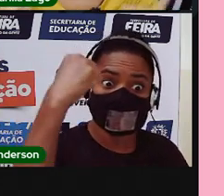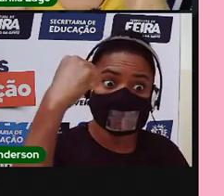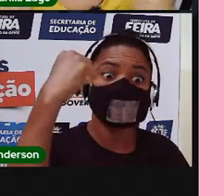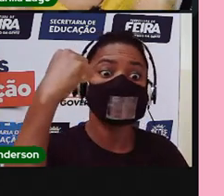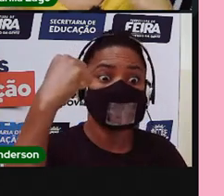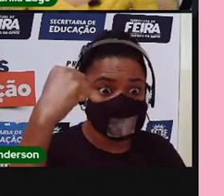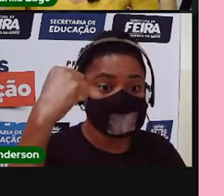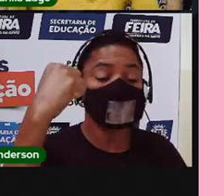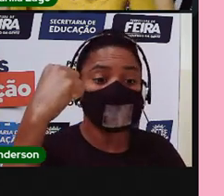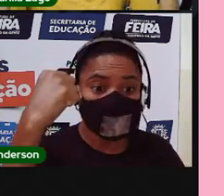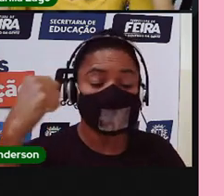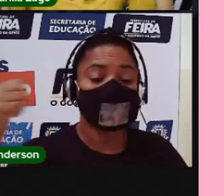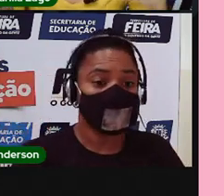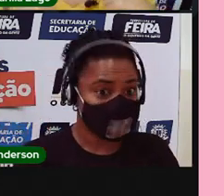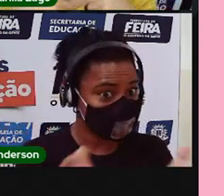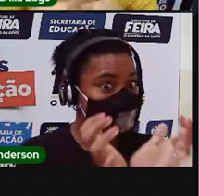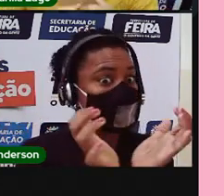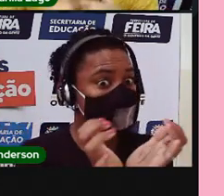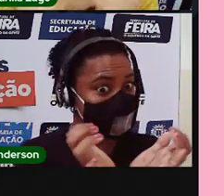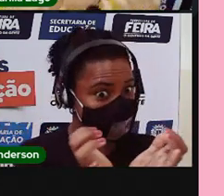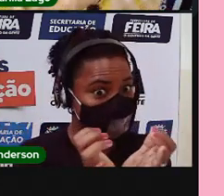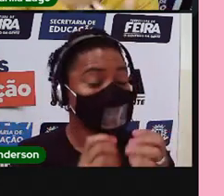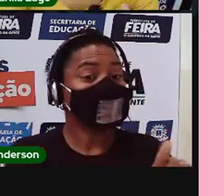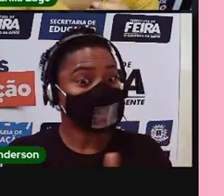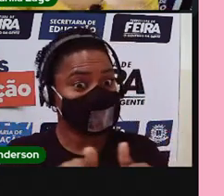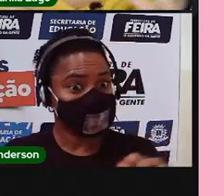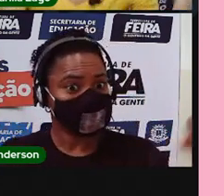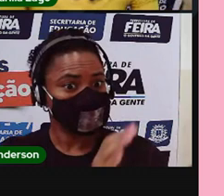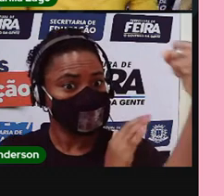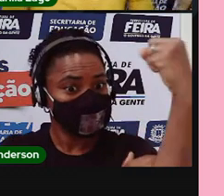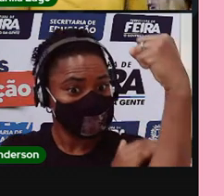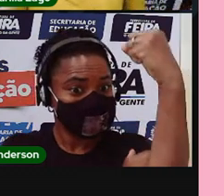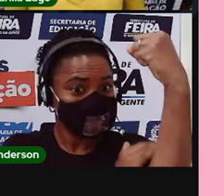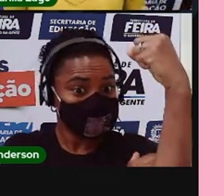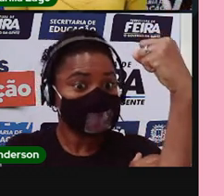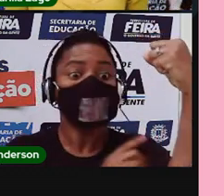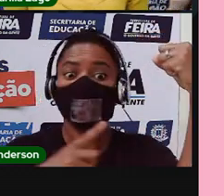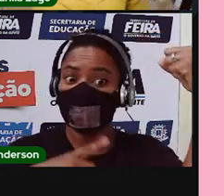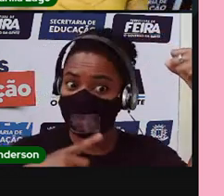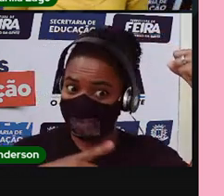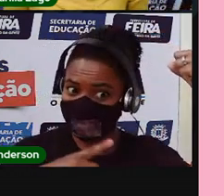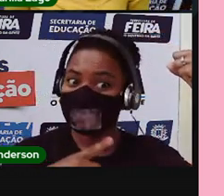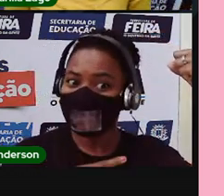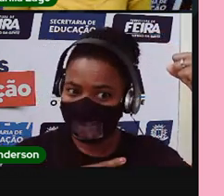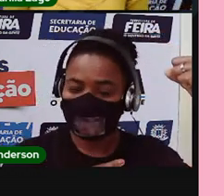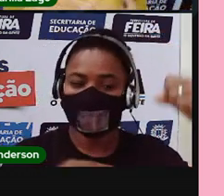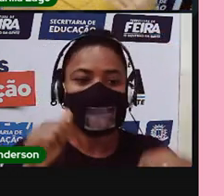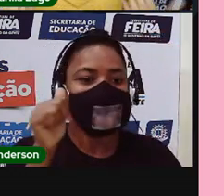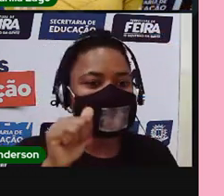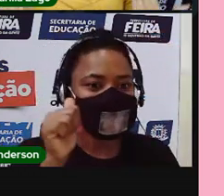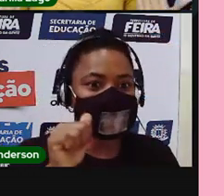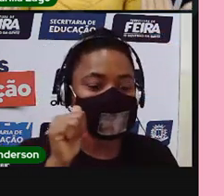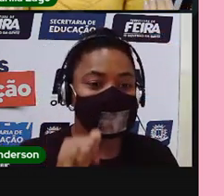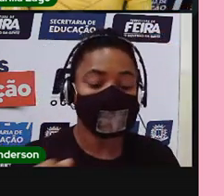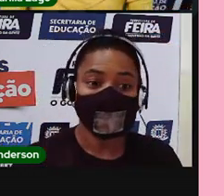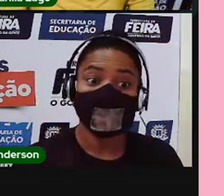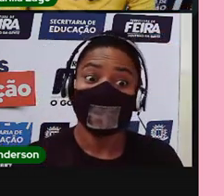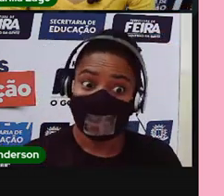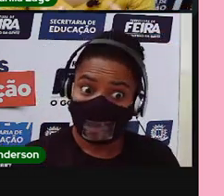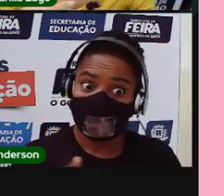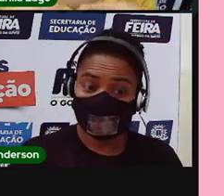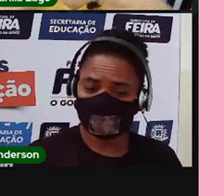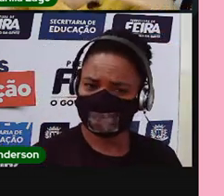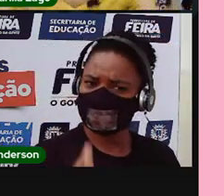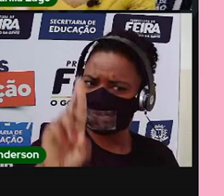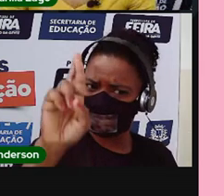empoderamento também, isso aí, isso aí. Empoderamento, então ela já é uma protagonista, né? E traz também a